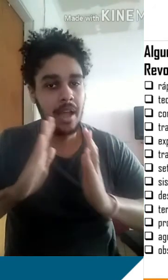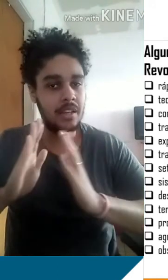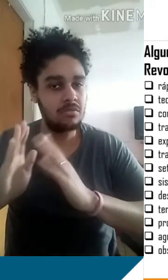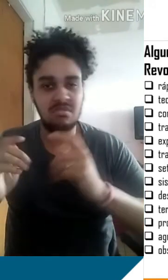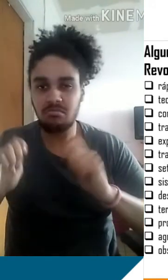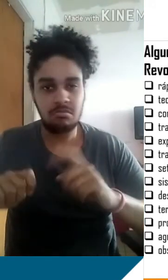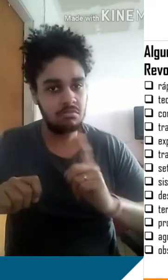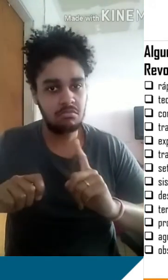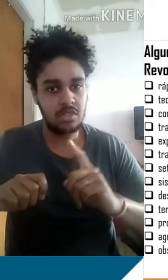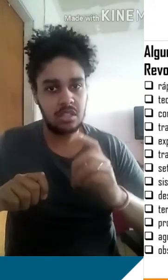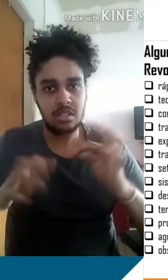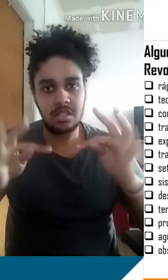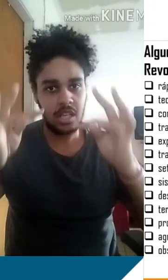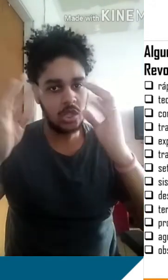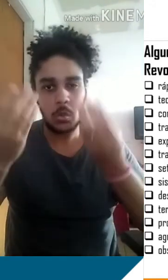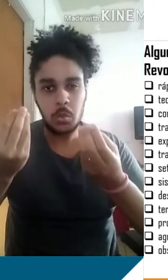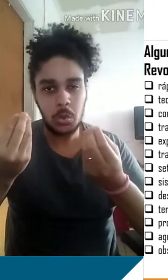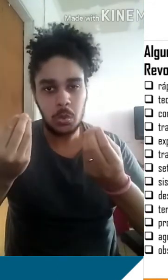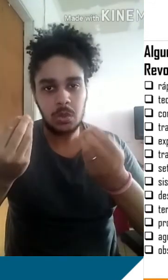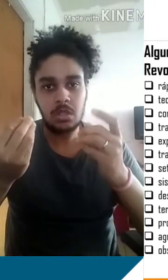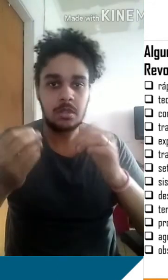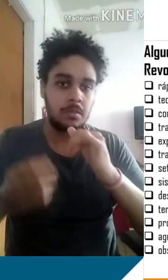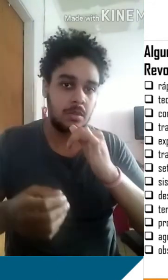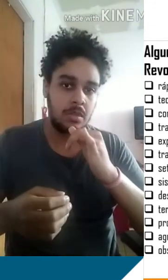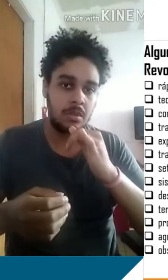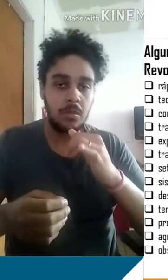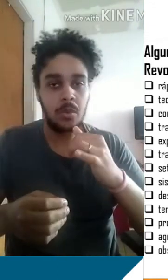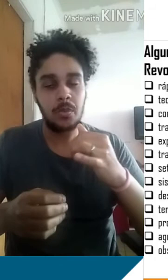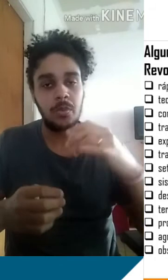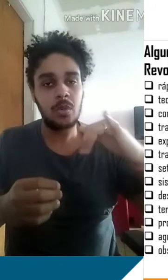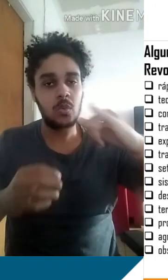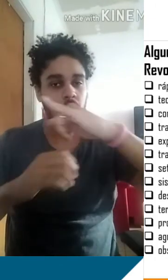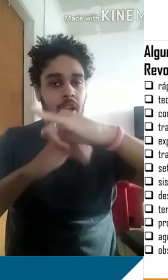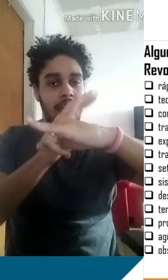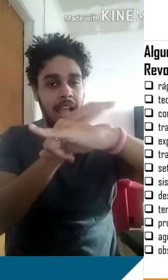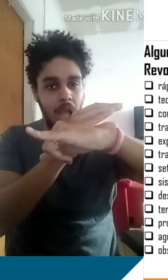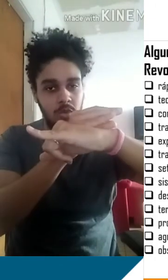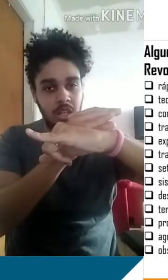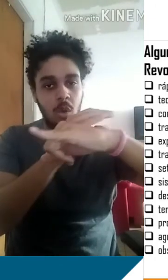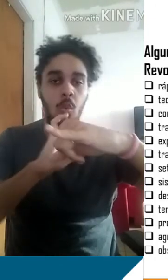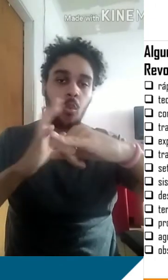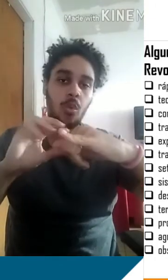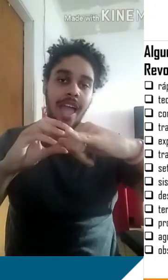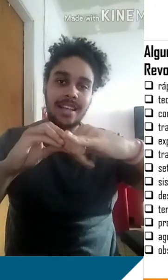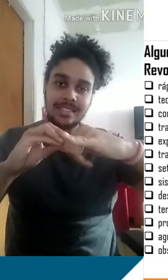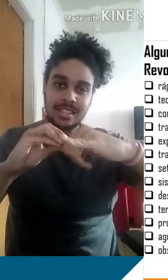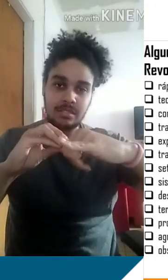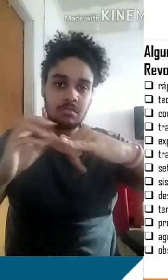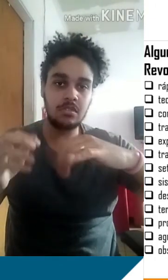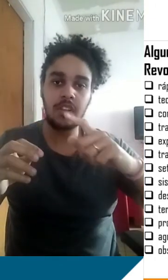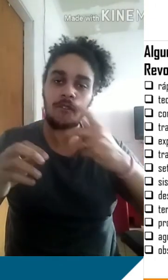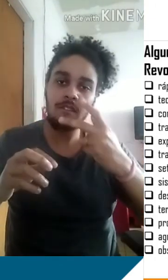outra parte da asa, né? Você está falando de países mais pobres, beleza? Se eu não me engano, são cerca de